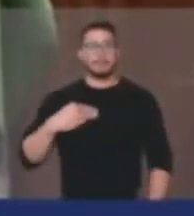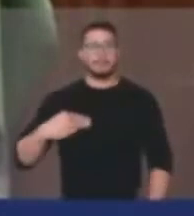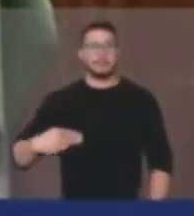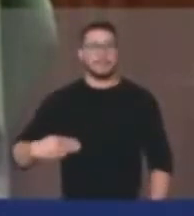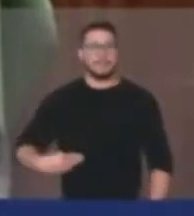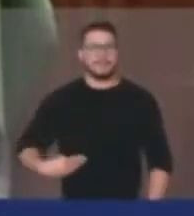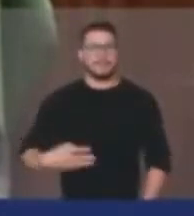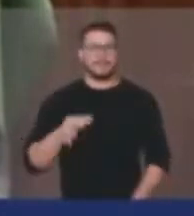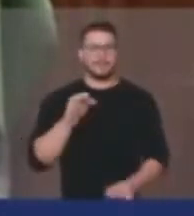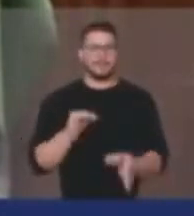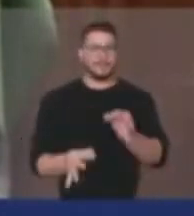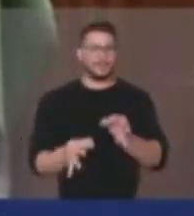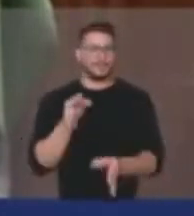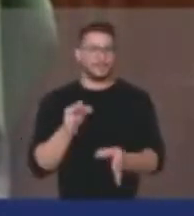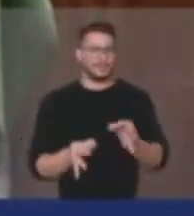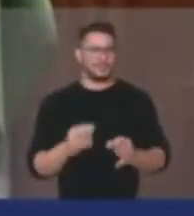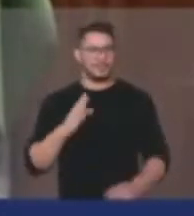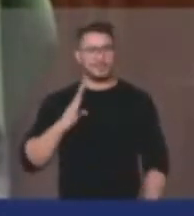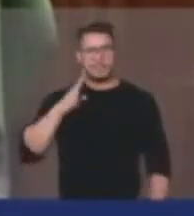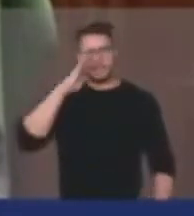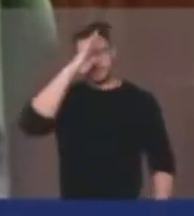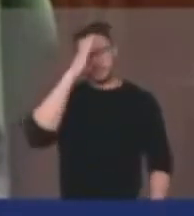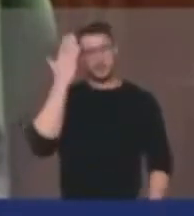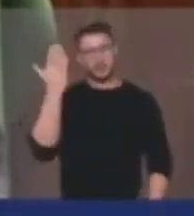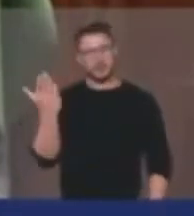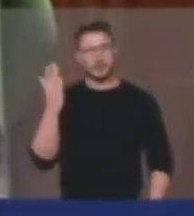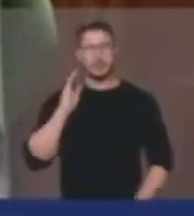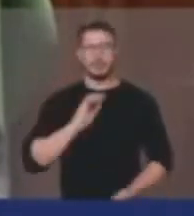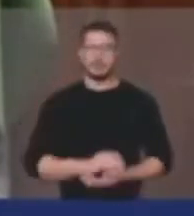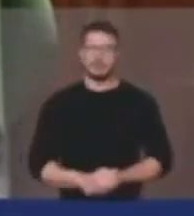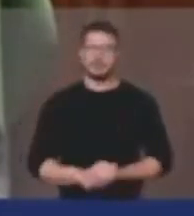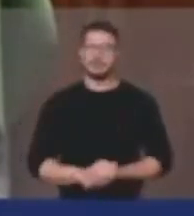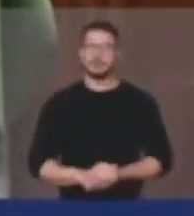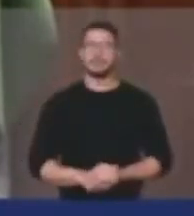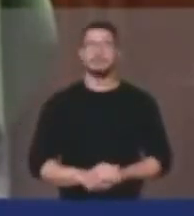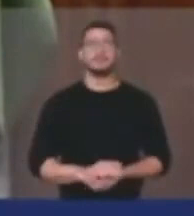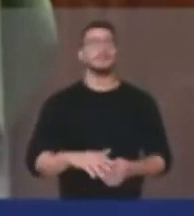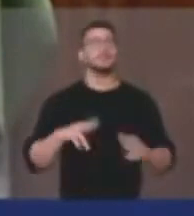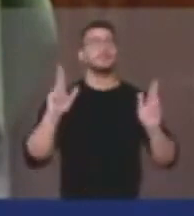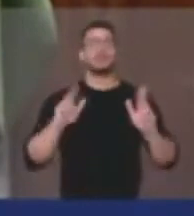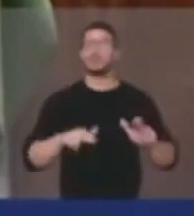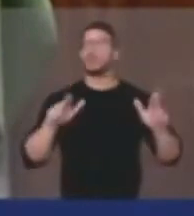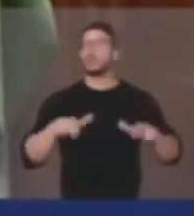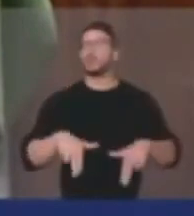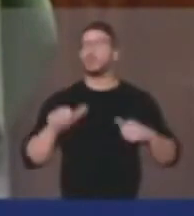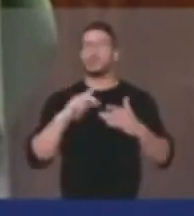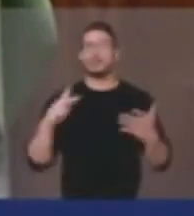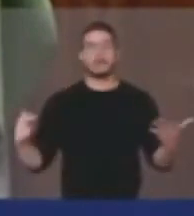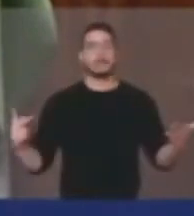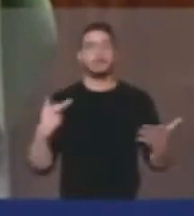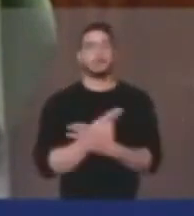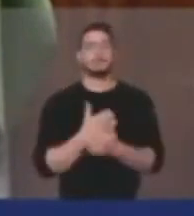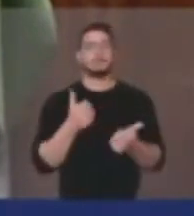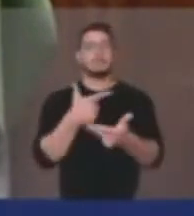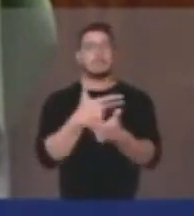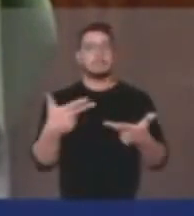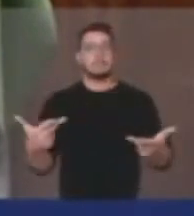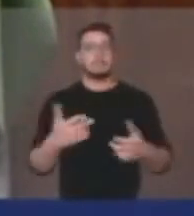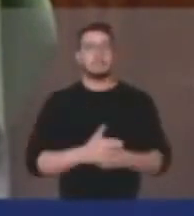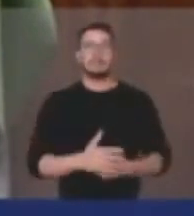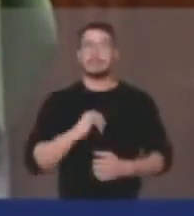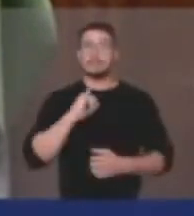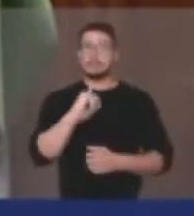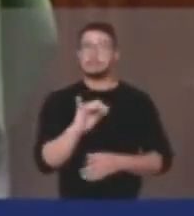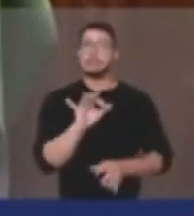Bolsonaro. Em que lugar do mundo, senhor presidente? Um juiz que impede um candidato que